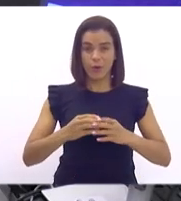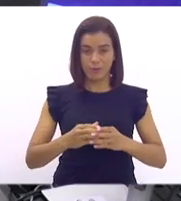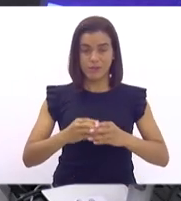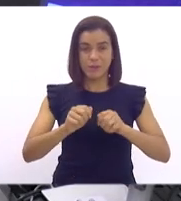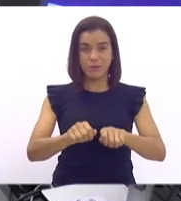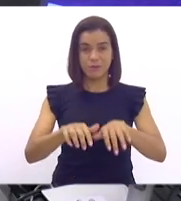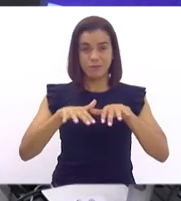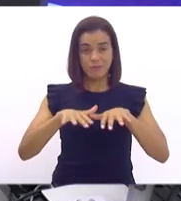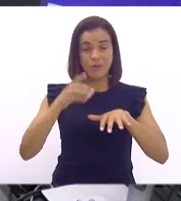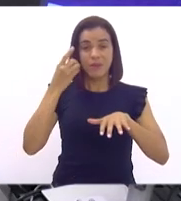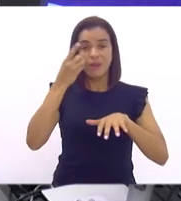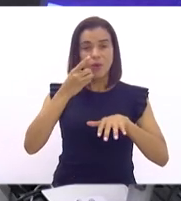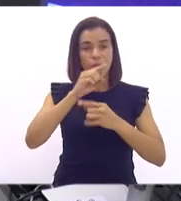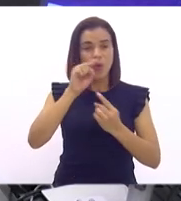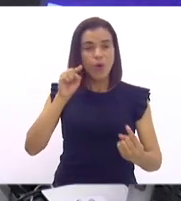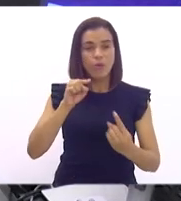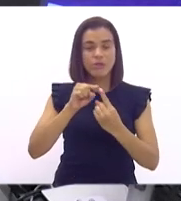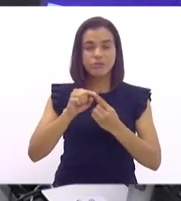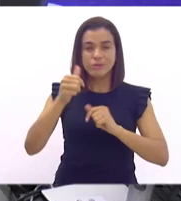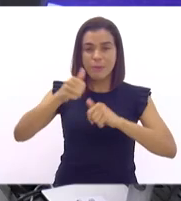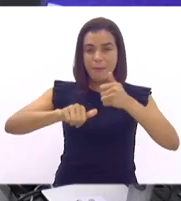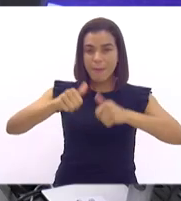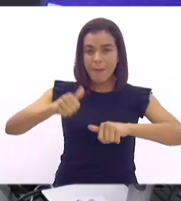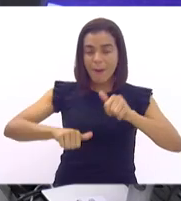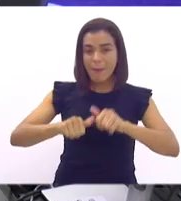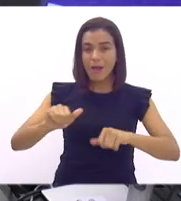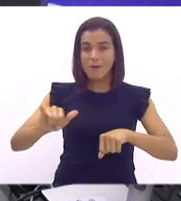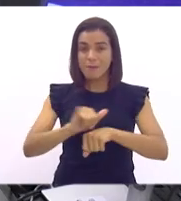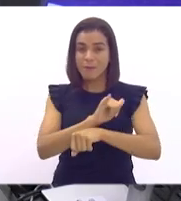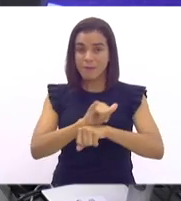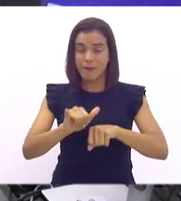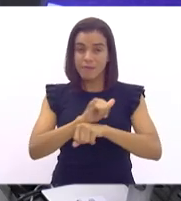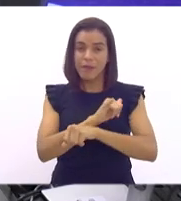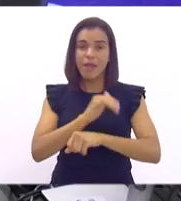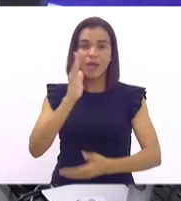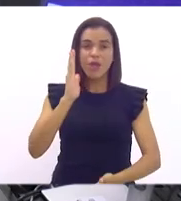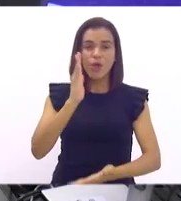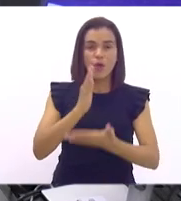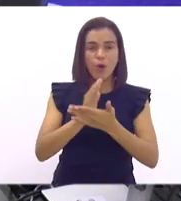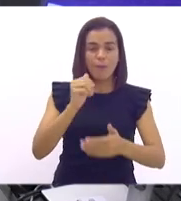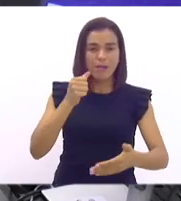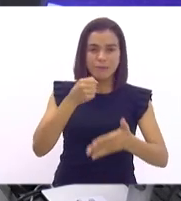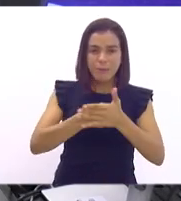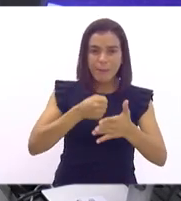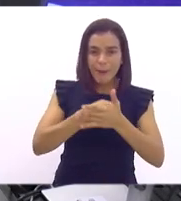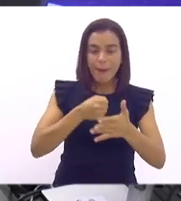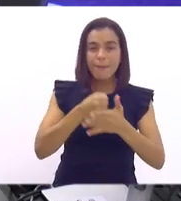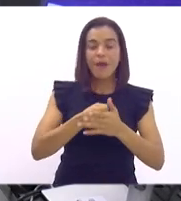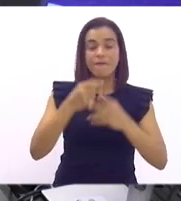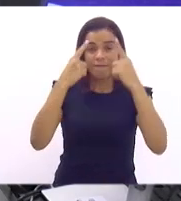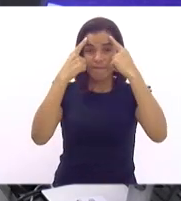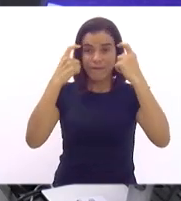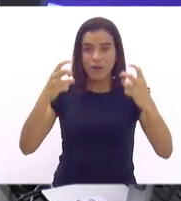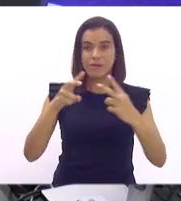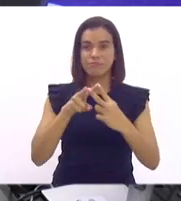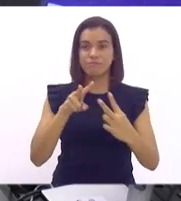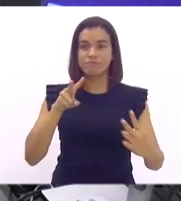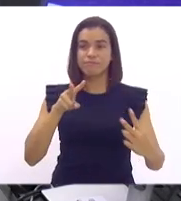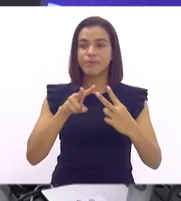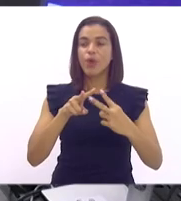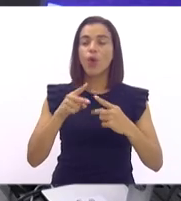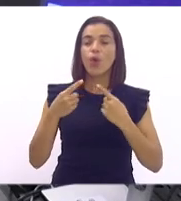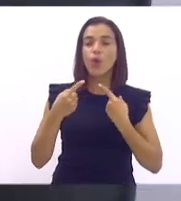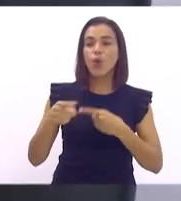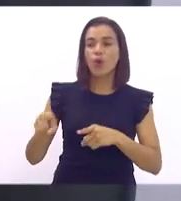de Inquérito destinada a apurar as causas e formas de prevenção e combate aos casos de violência cibernética contra as mulheres